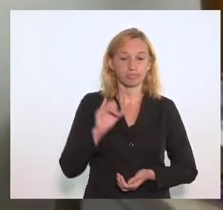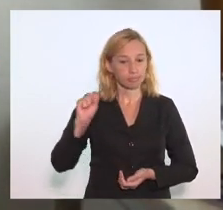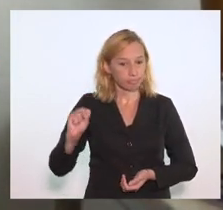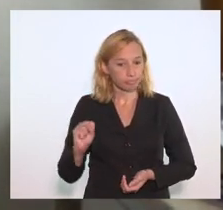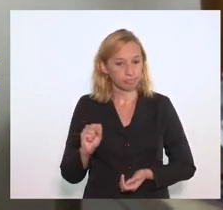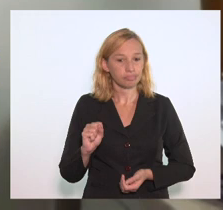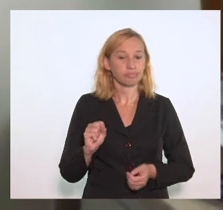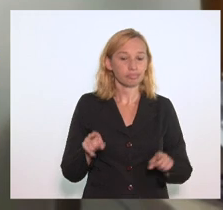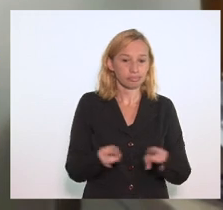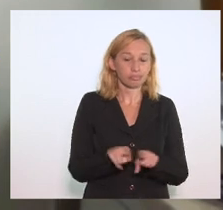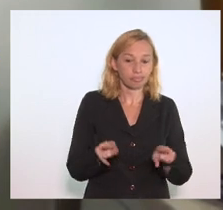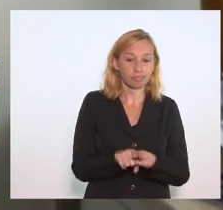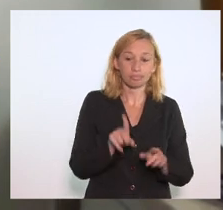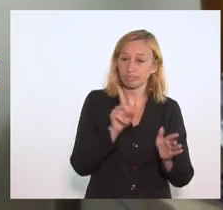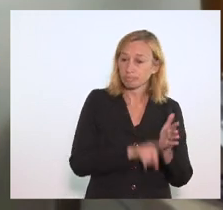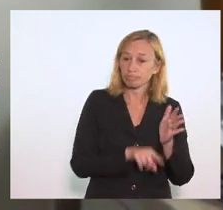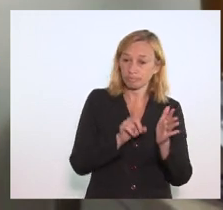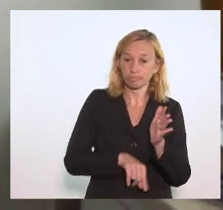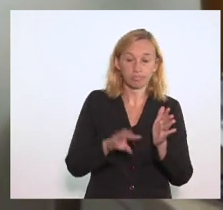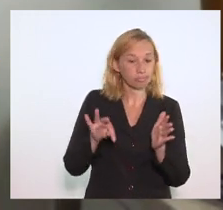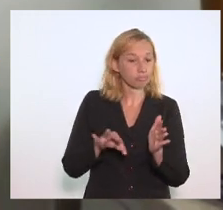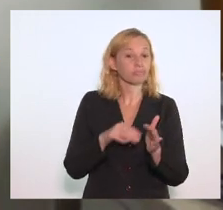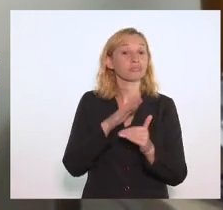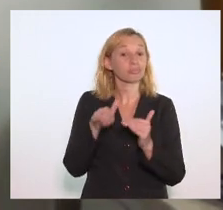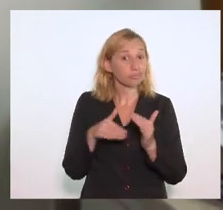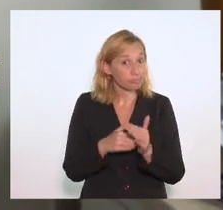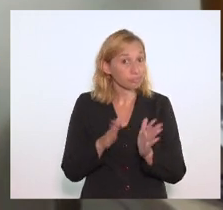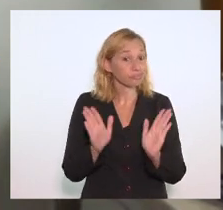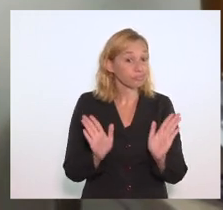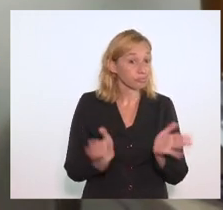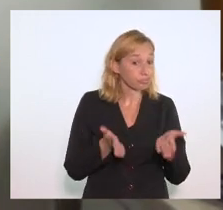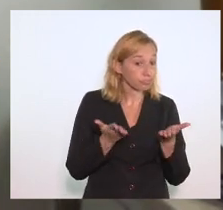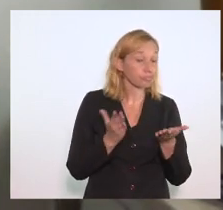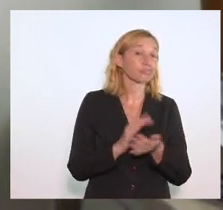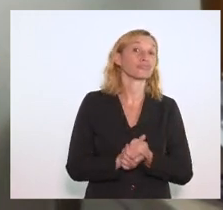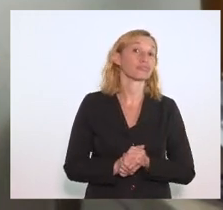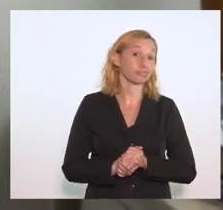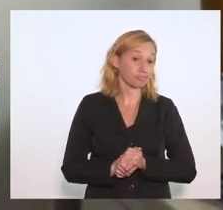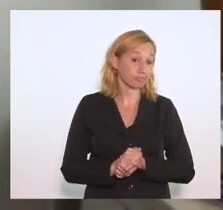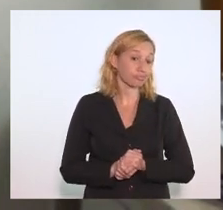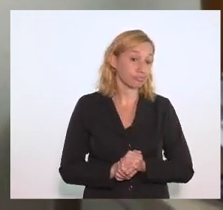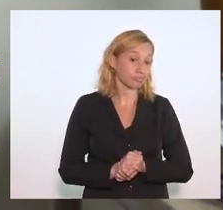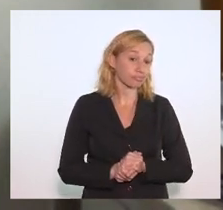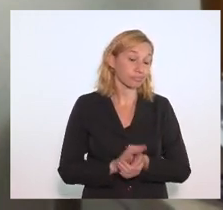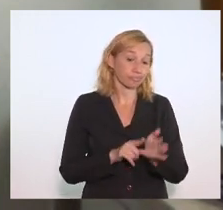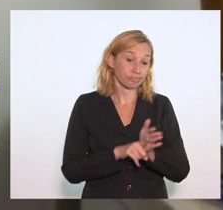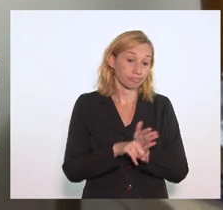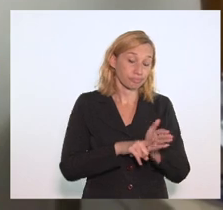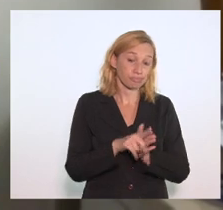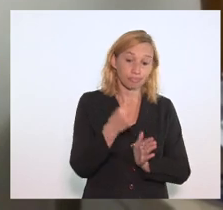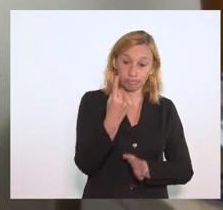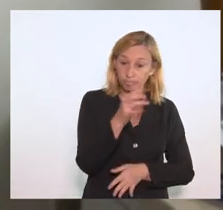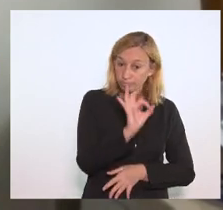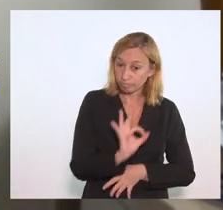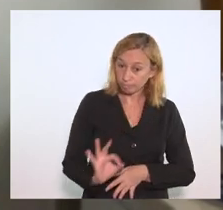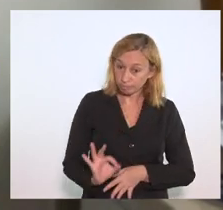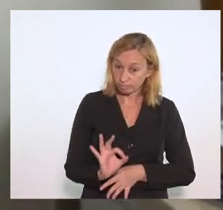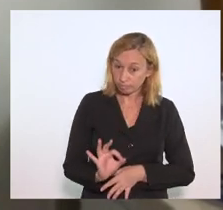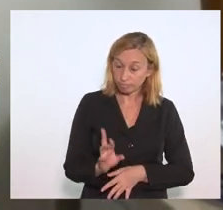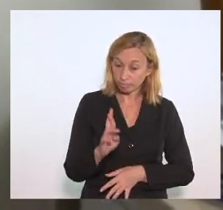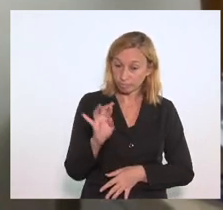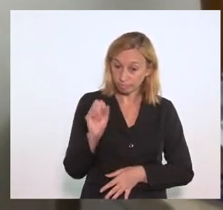são todos abatidos. Todo incentivo à pesquisa, 1% da receita